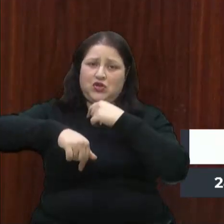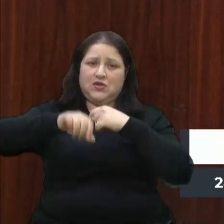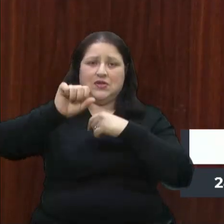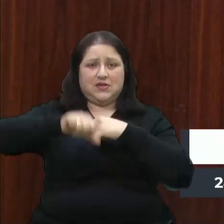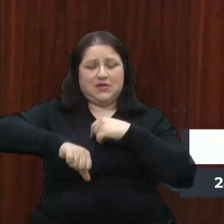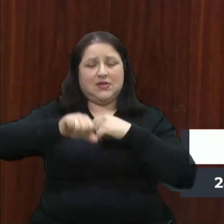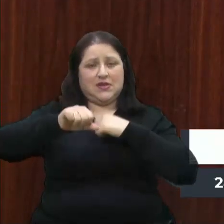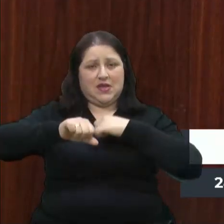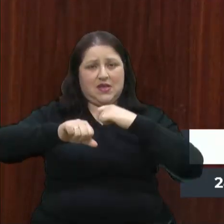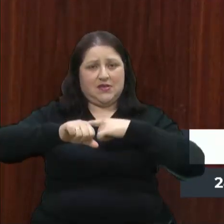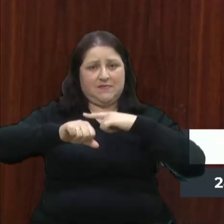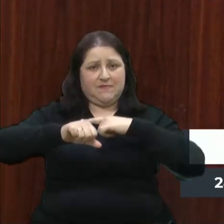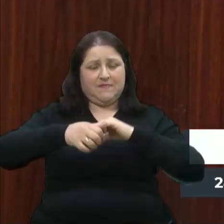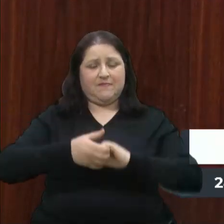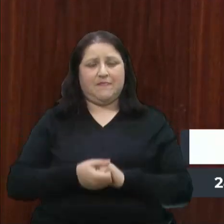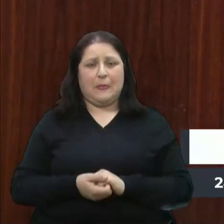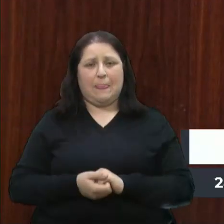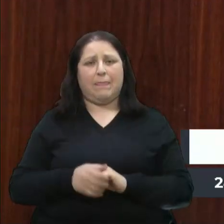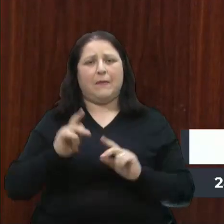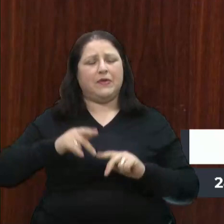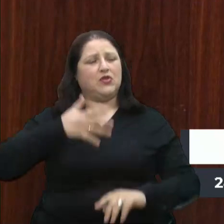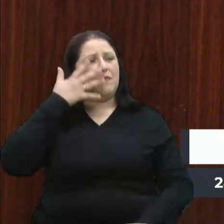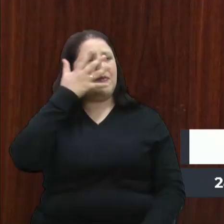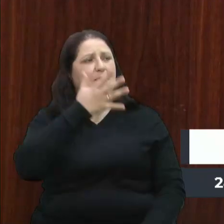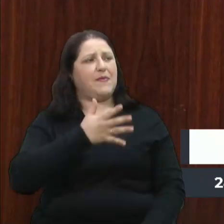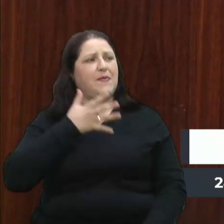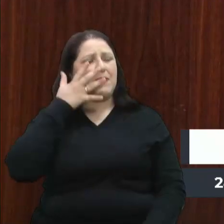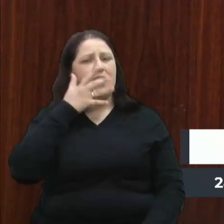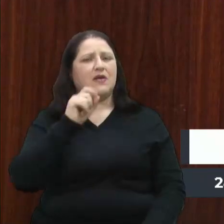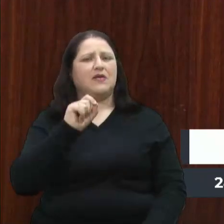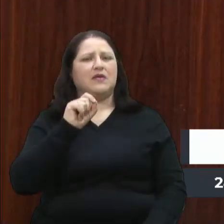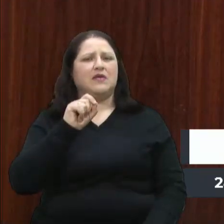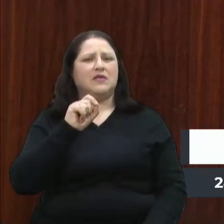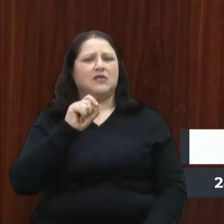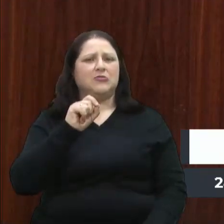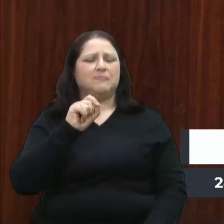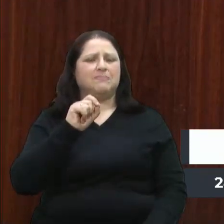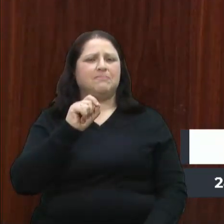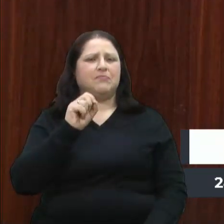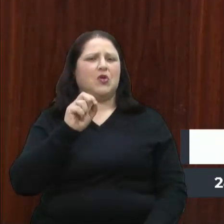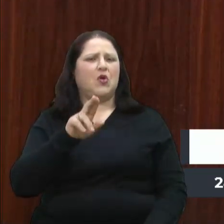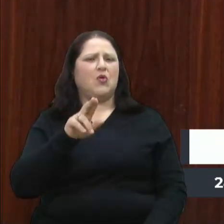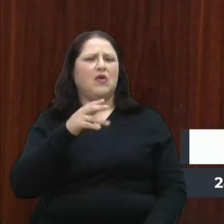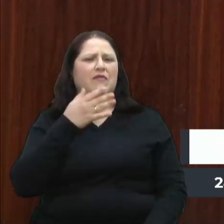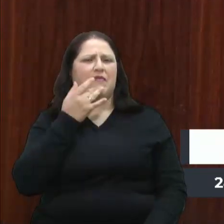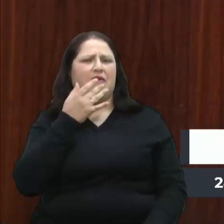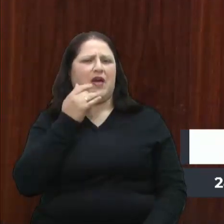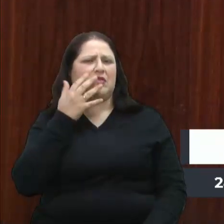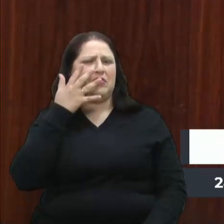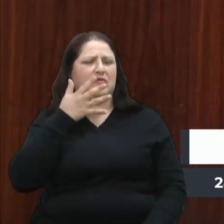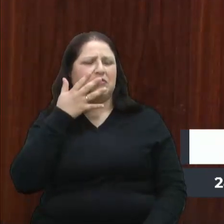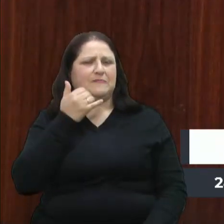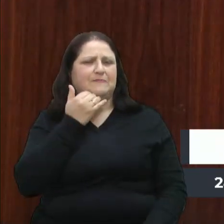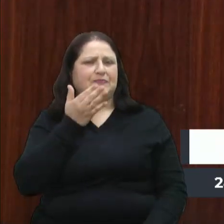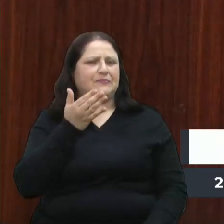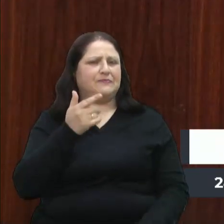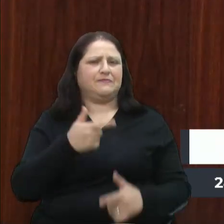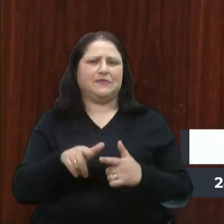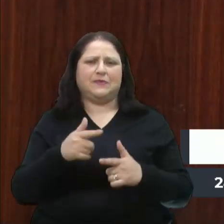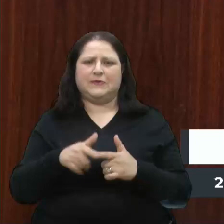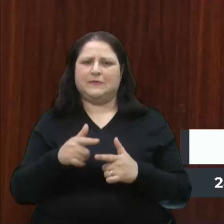E o discurso é que muitas vezes chega de senso comum ou discurso fácil, ele não vai resolver esse